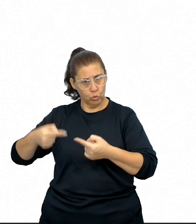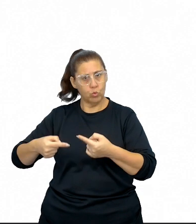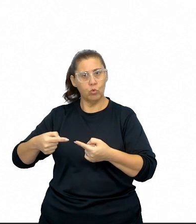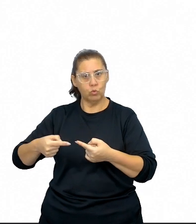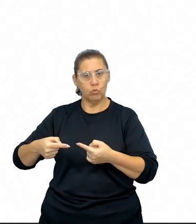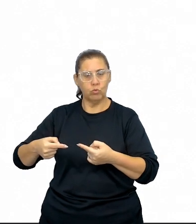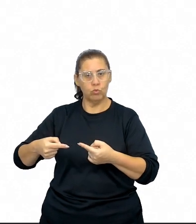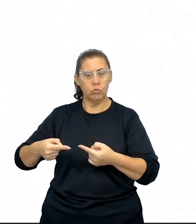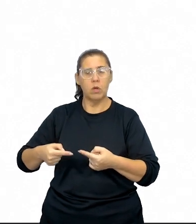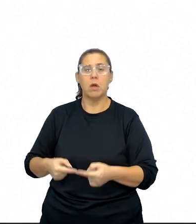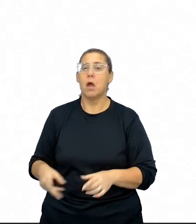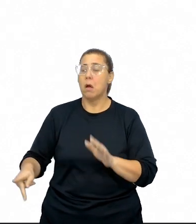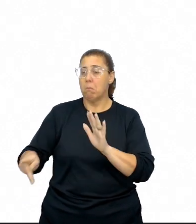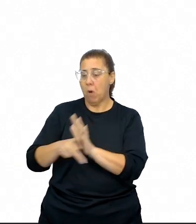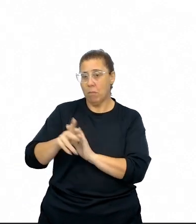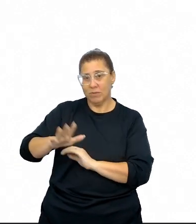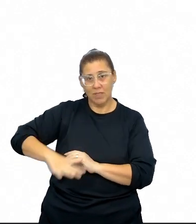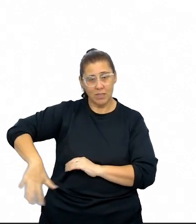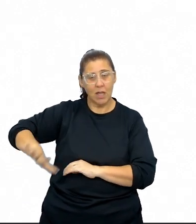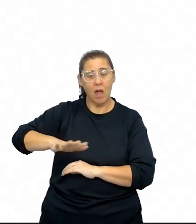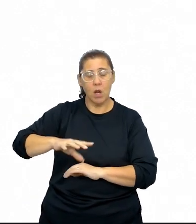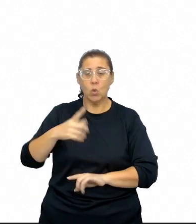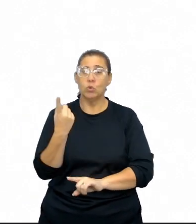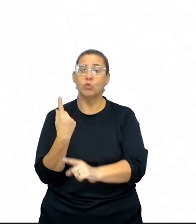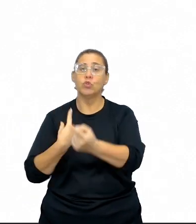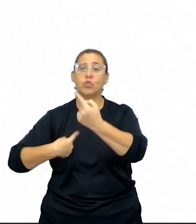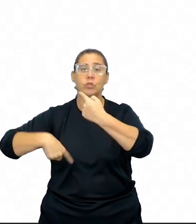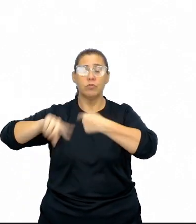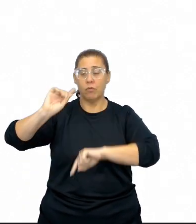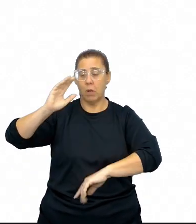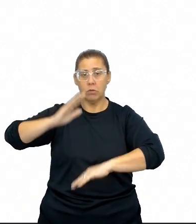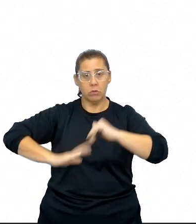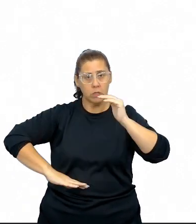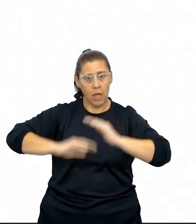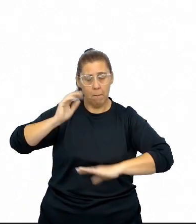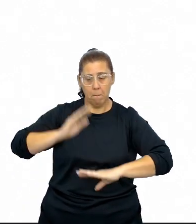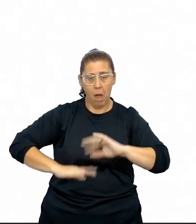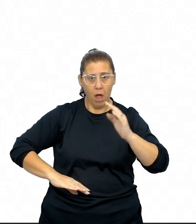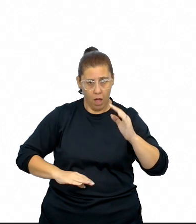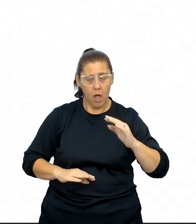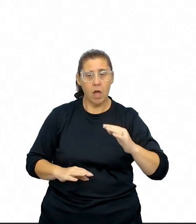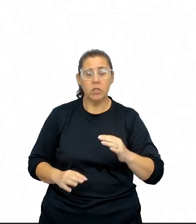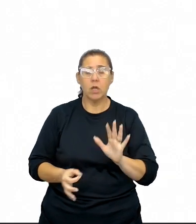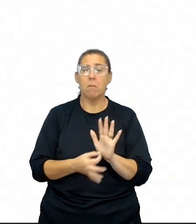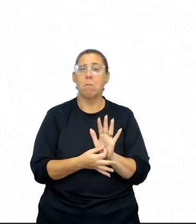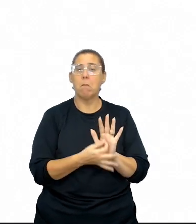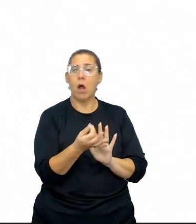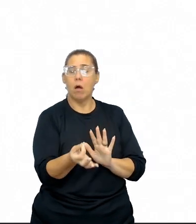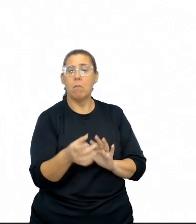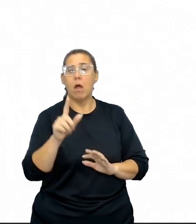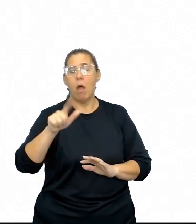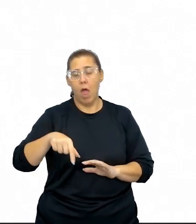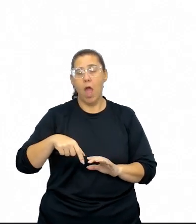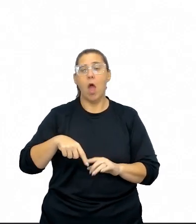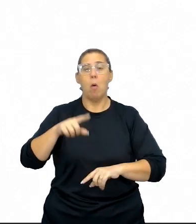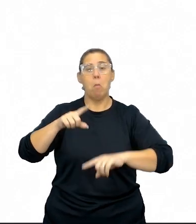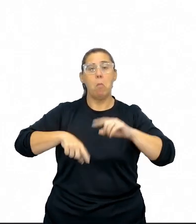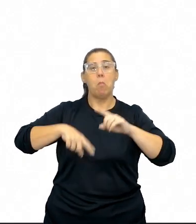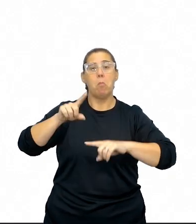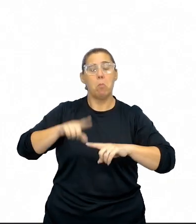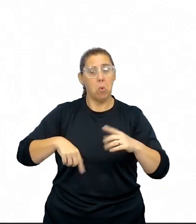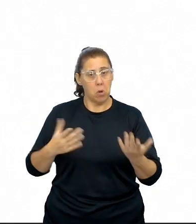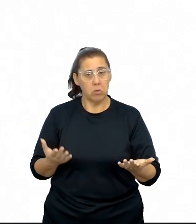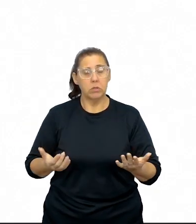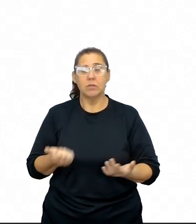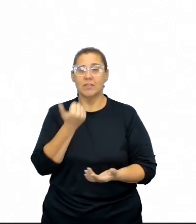mais típicos dessa esfera, o desenvolvimento das habilidades envolvidas com a argumentação é um objeto do ensino de